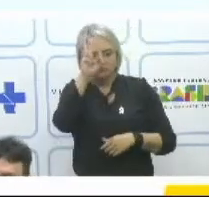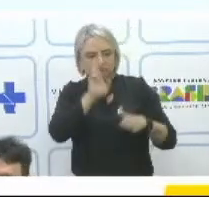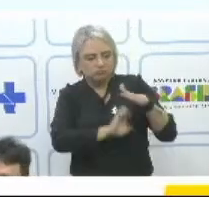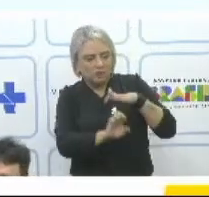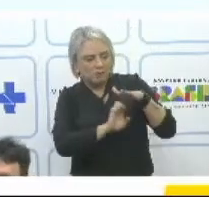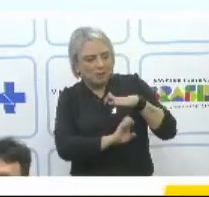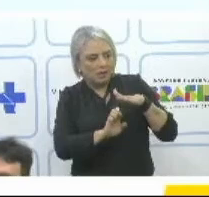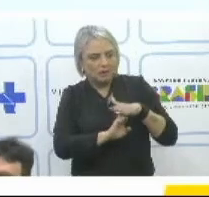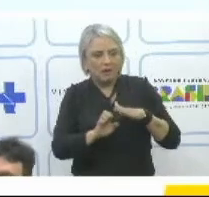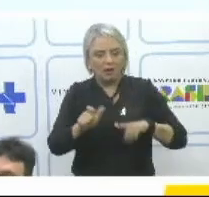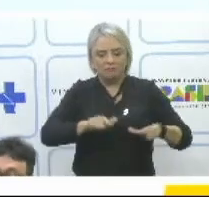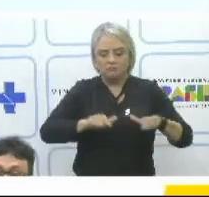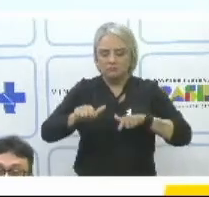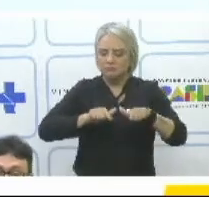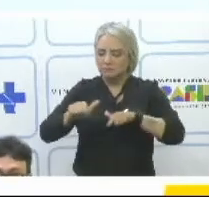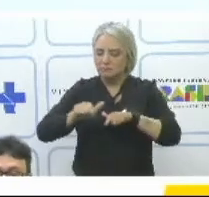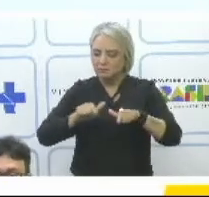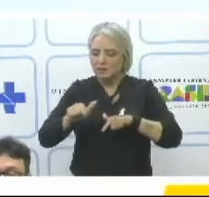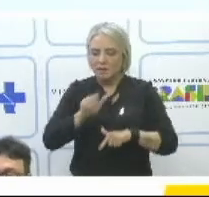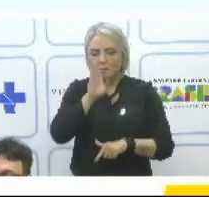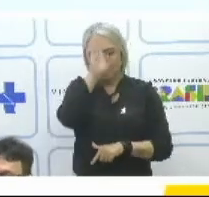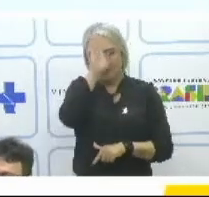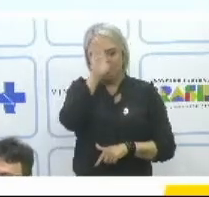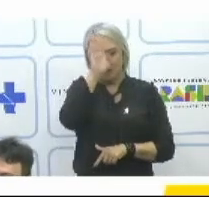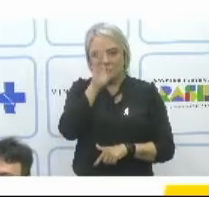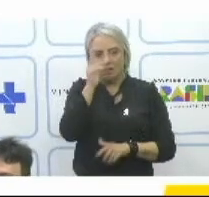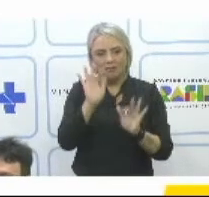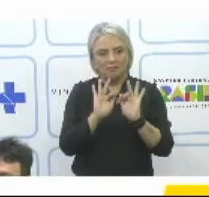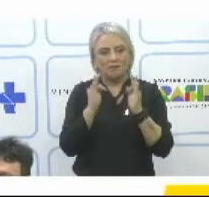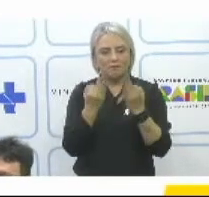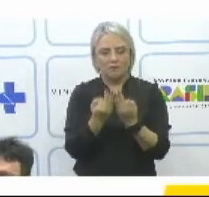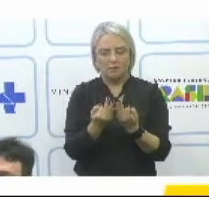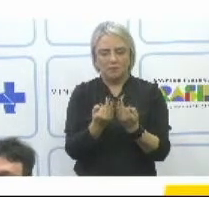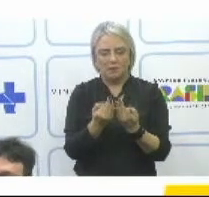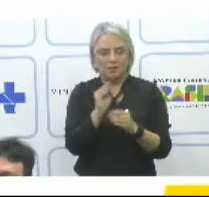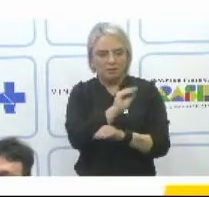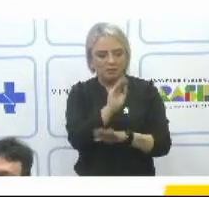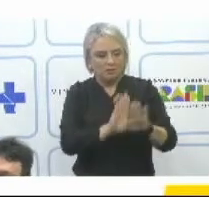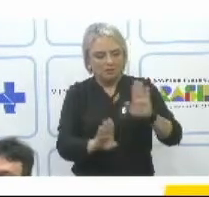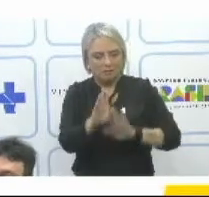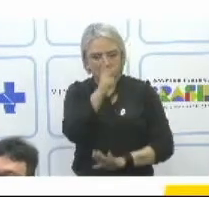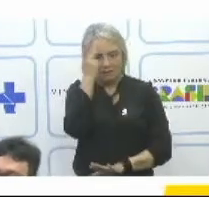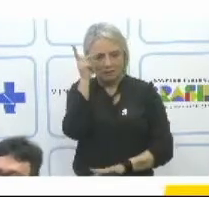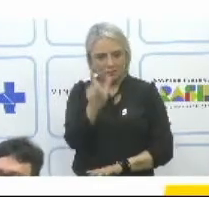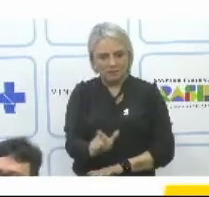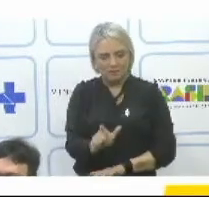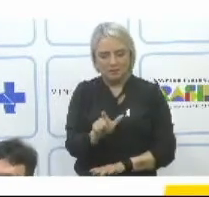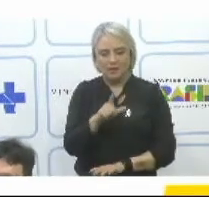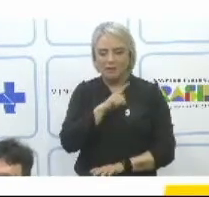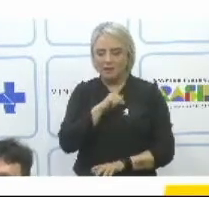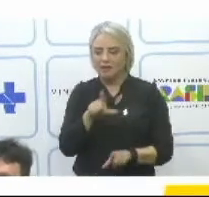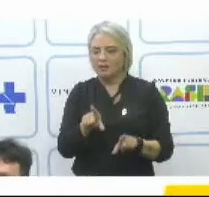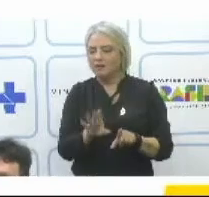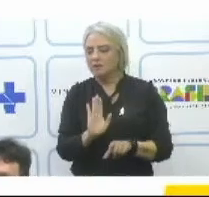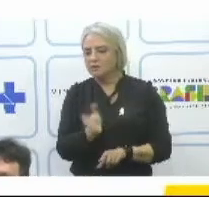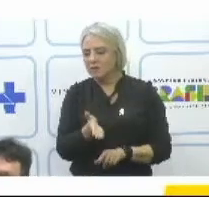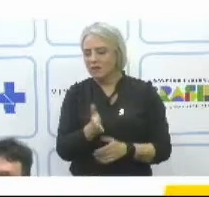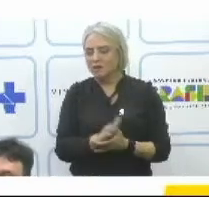para o mercado de trabalho e principalmente para as famílias, né, que estão cuidando dessas pessoas. E e a gente tem